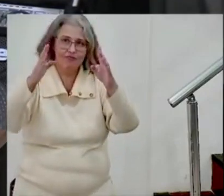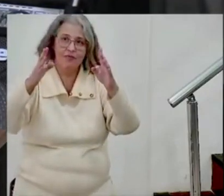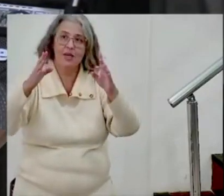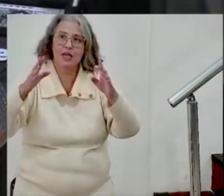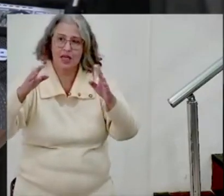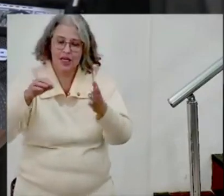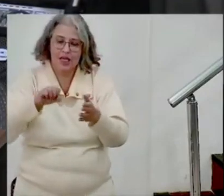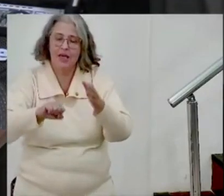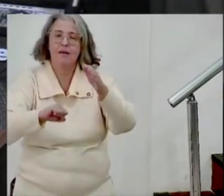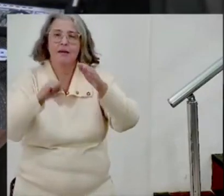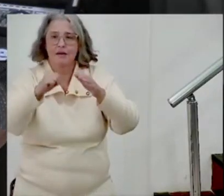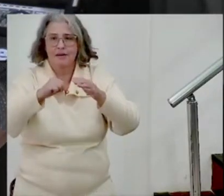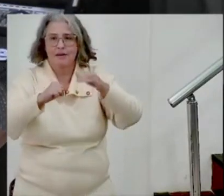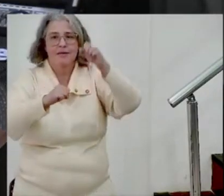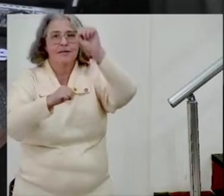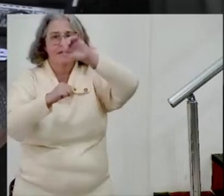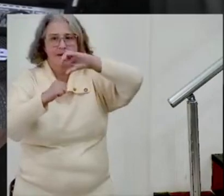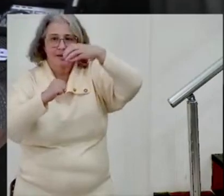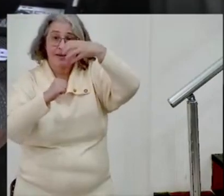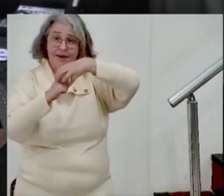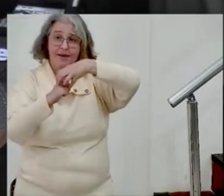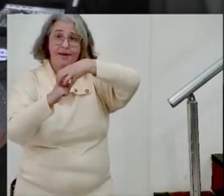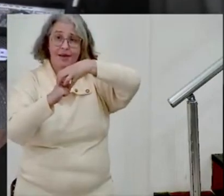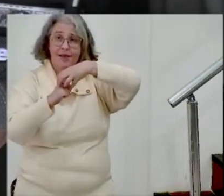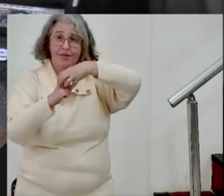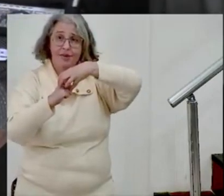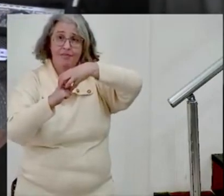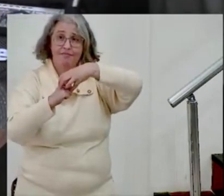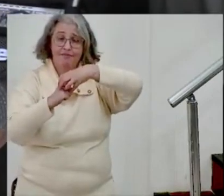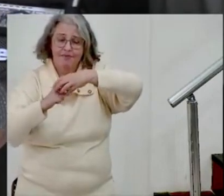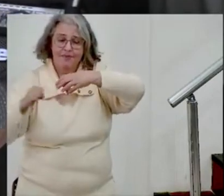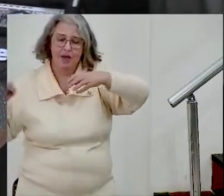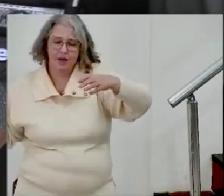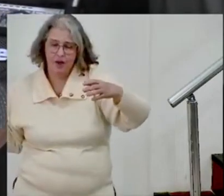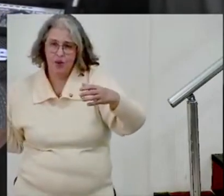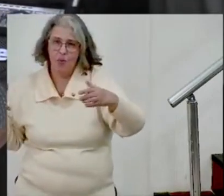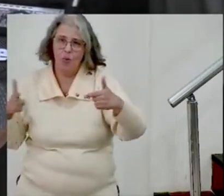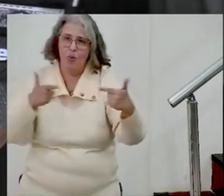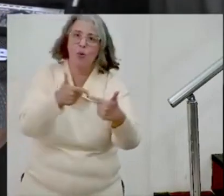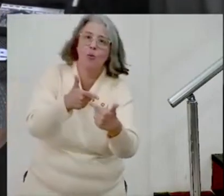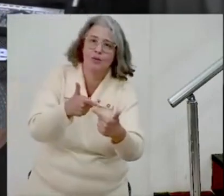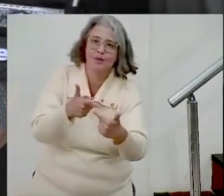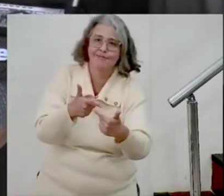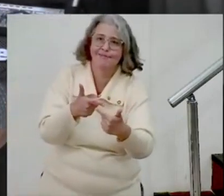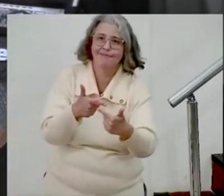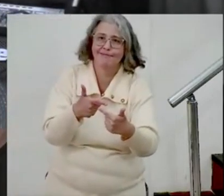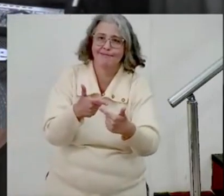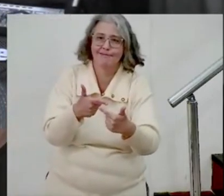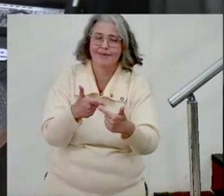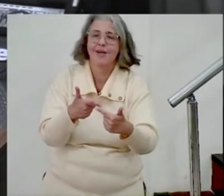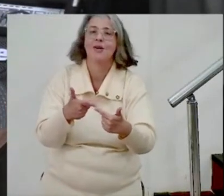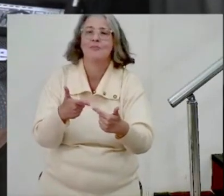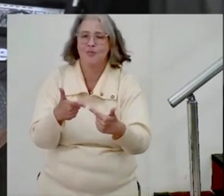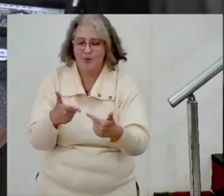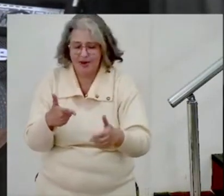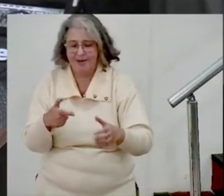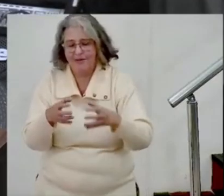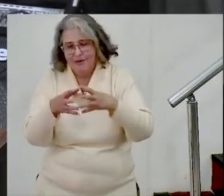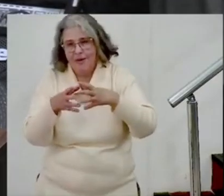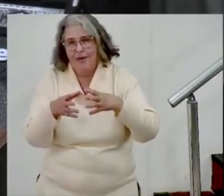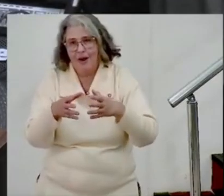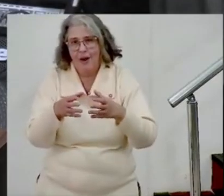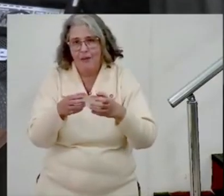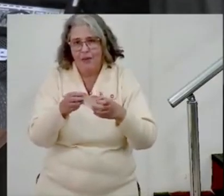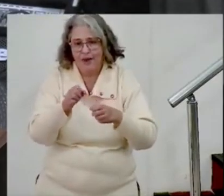e incomparável, está conquistando, porque o mapa do mundo está sendo cada vez mais assírio. E aí você vê